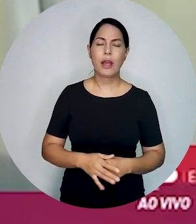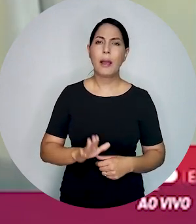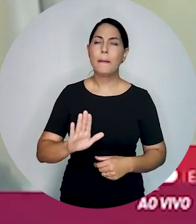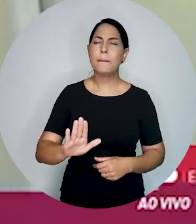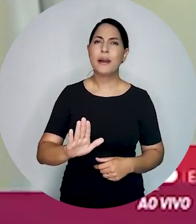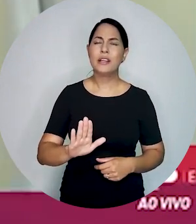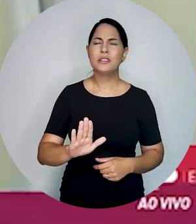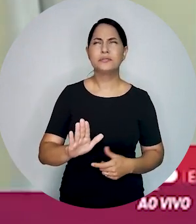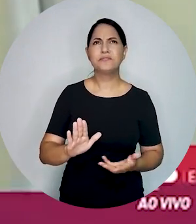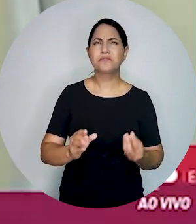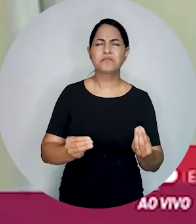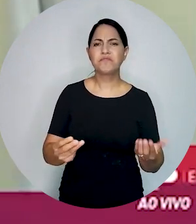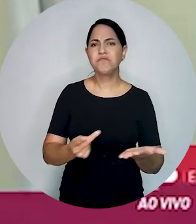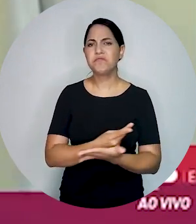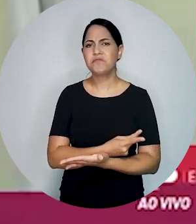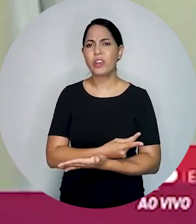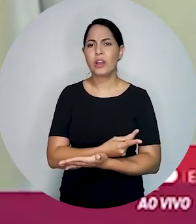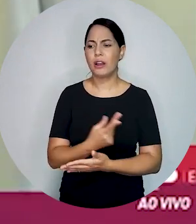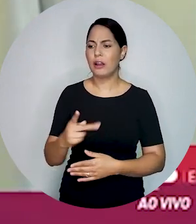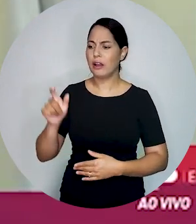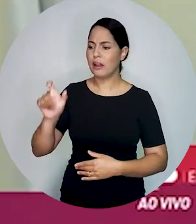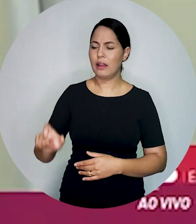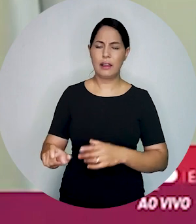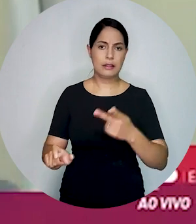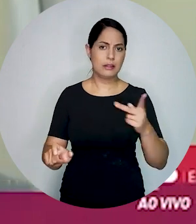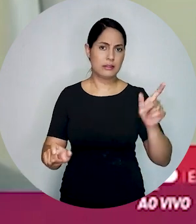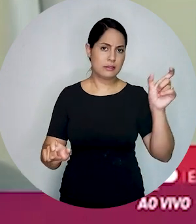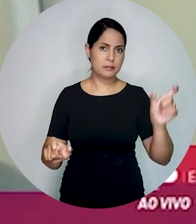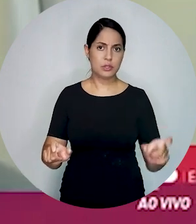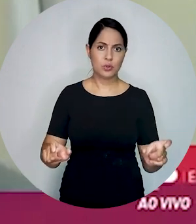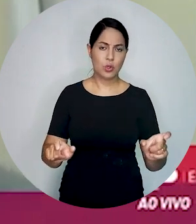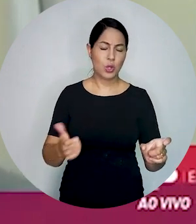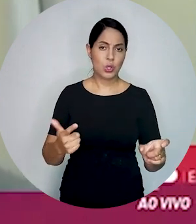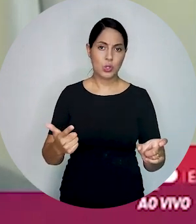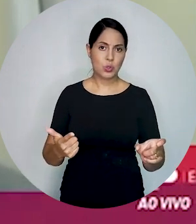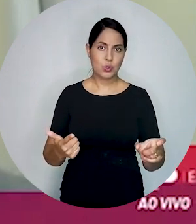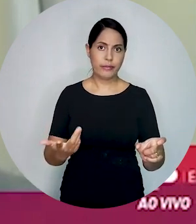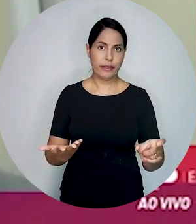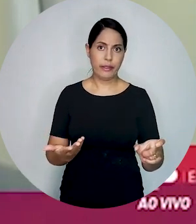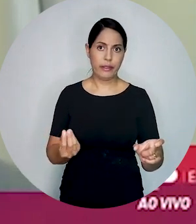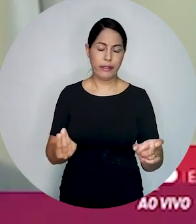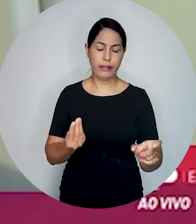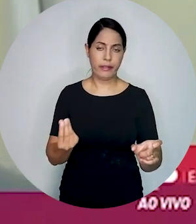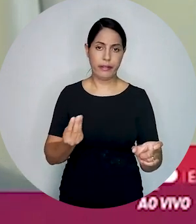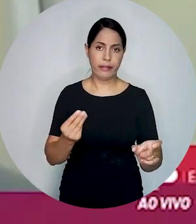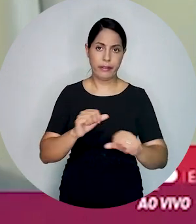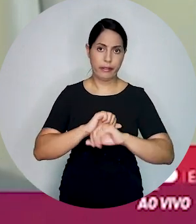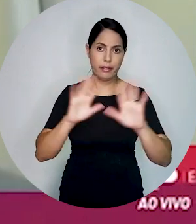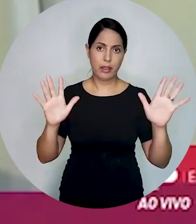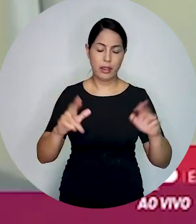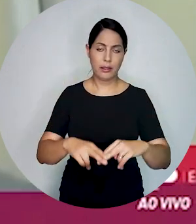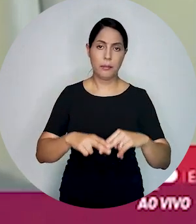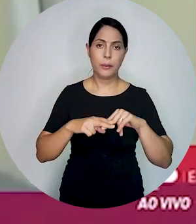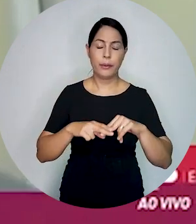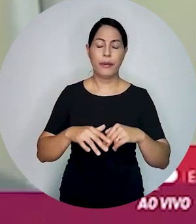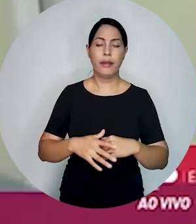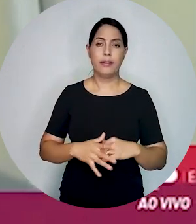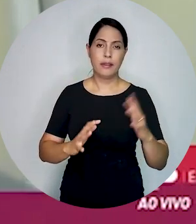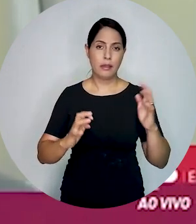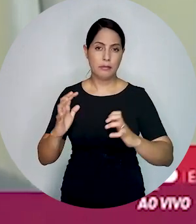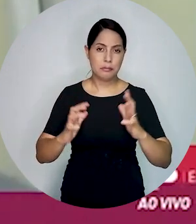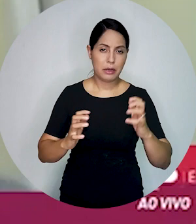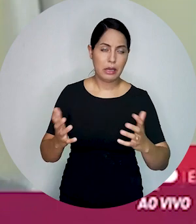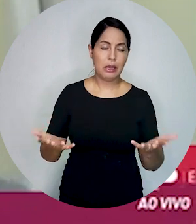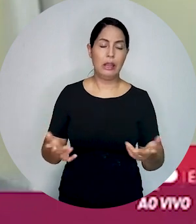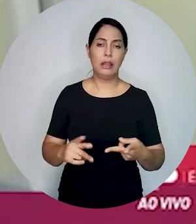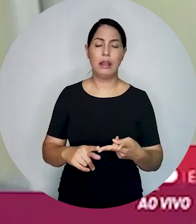hipótese quando não há mais essa ideia de uma comunhão plena de vida, porque de fato os desentendimentos,